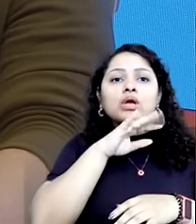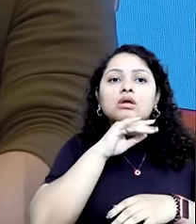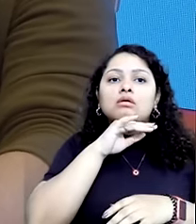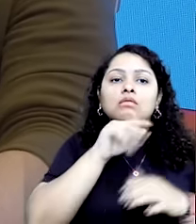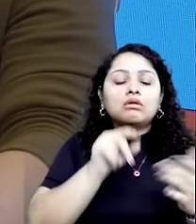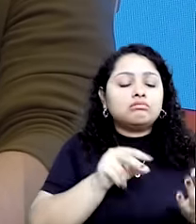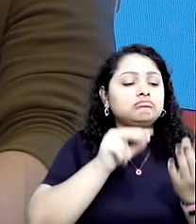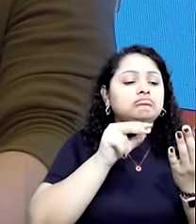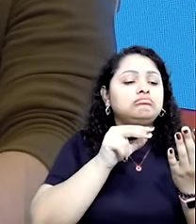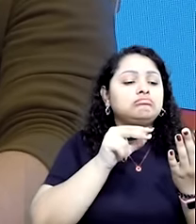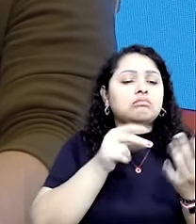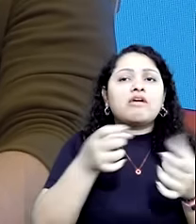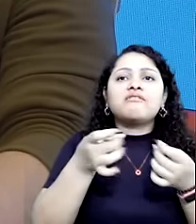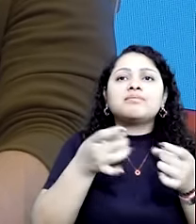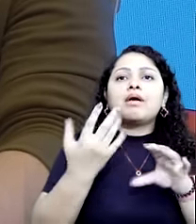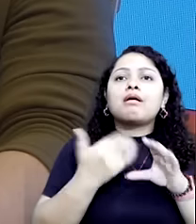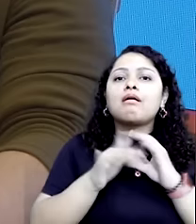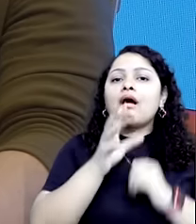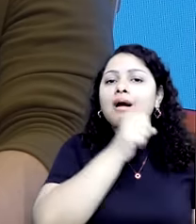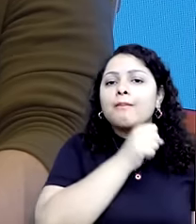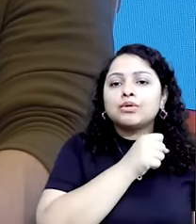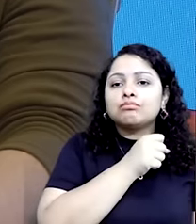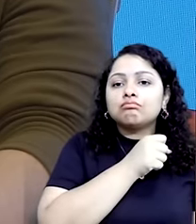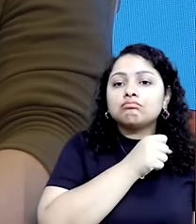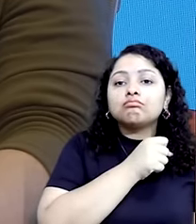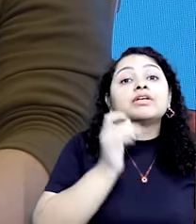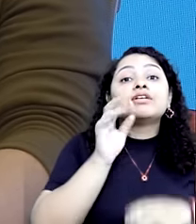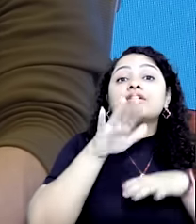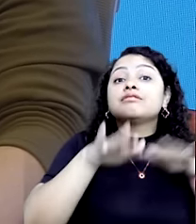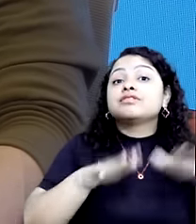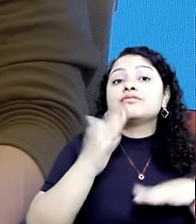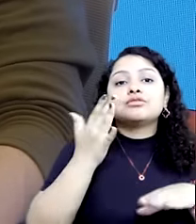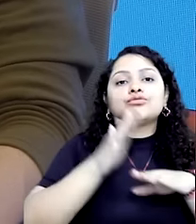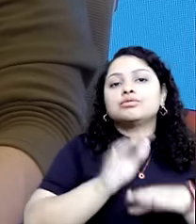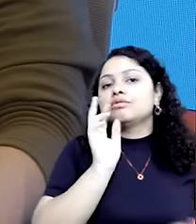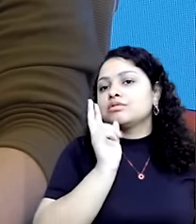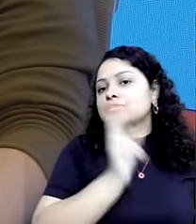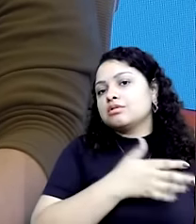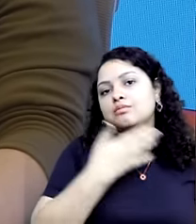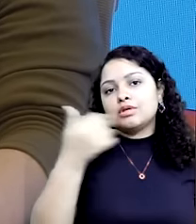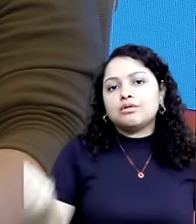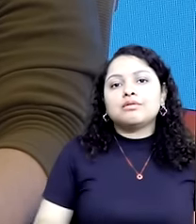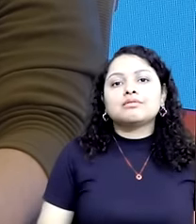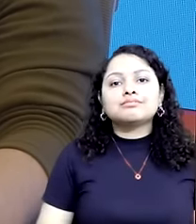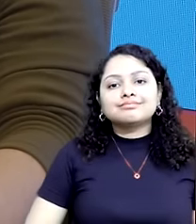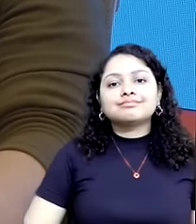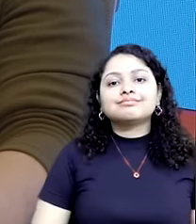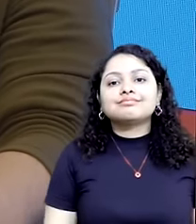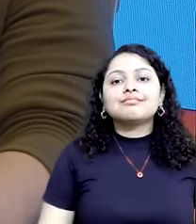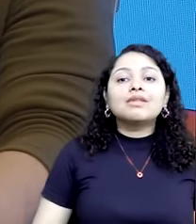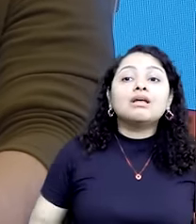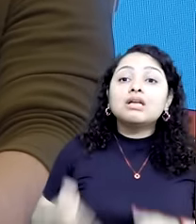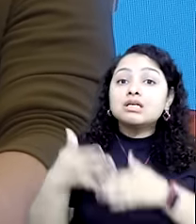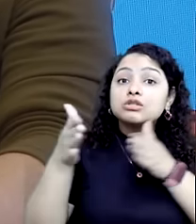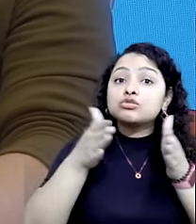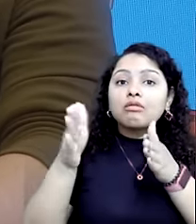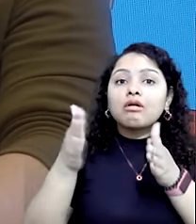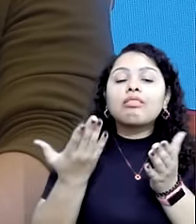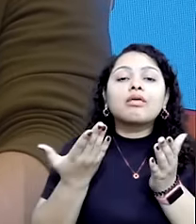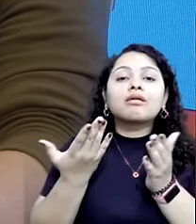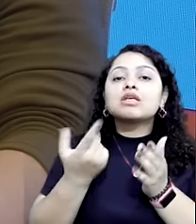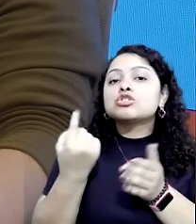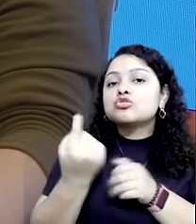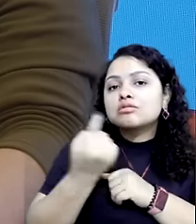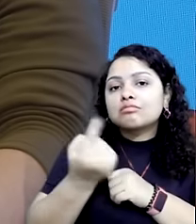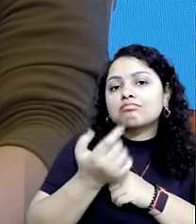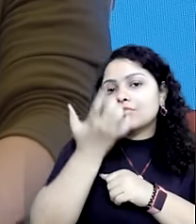o resultado dela ali no dia a dia nessa jornada que seguir sozinho não é fácil né Mas sempre tem alguém para para perguntar e hoje